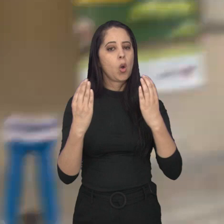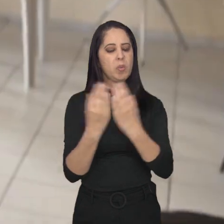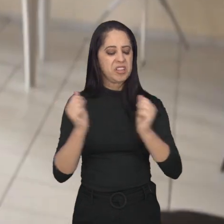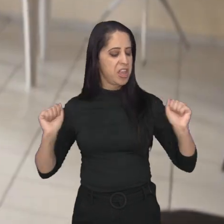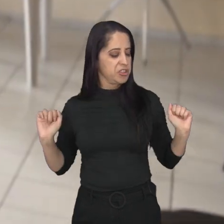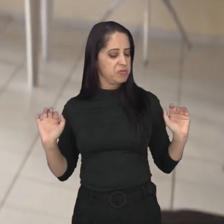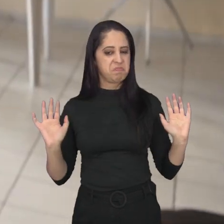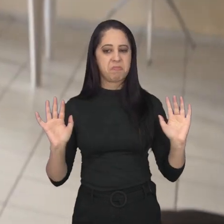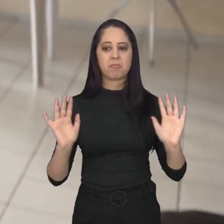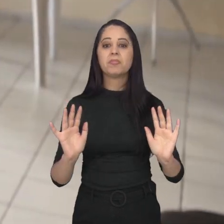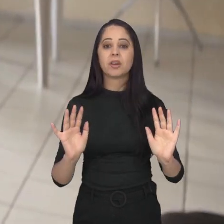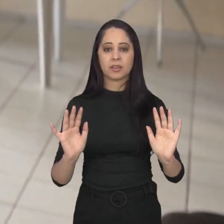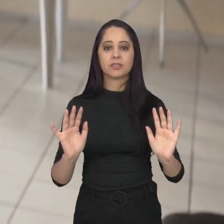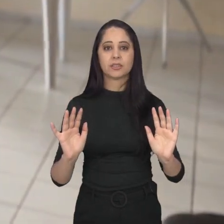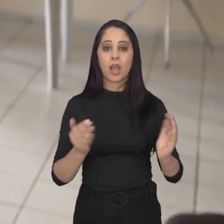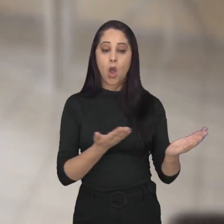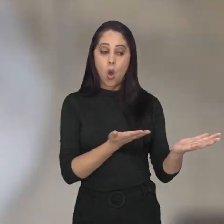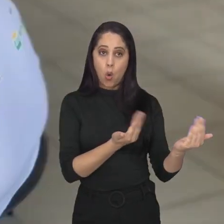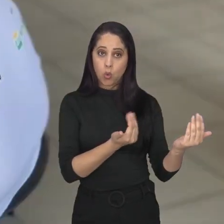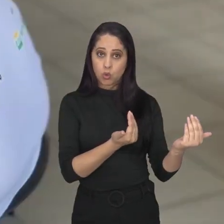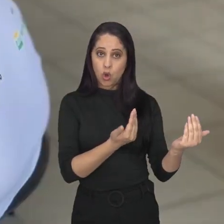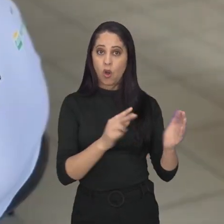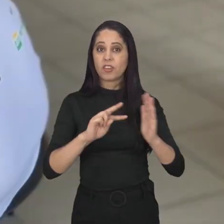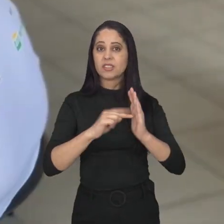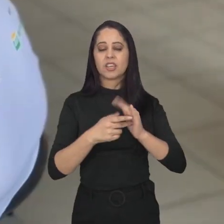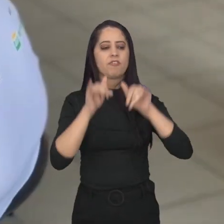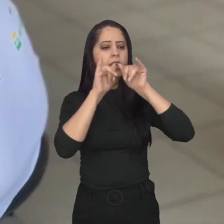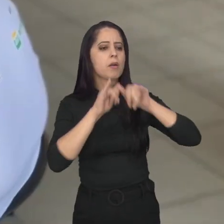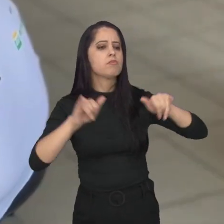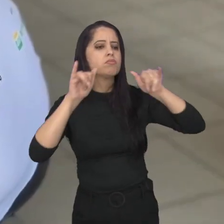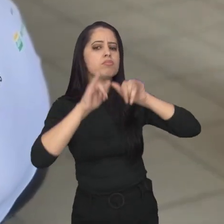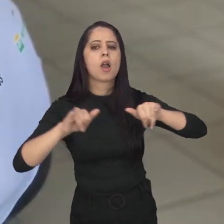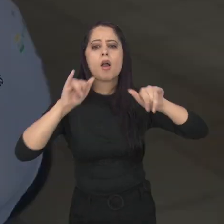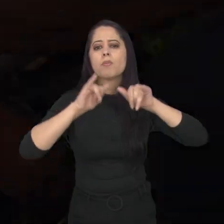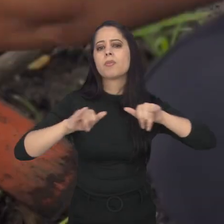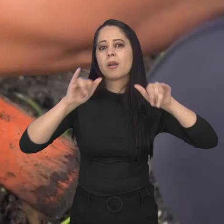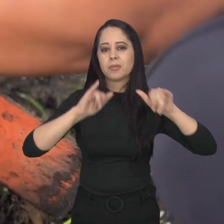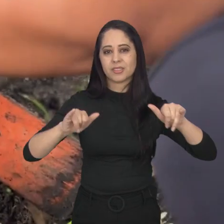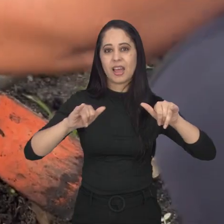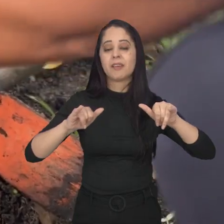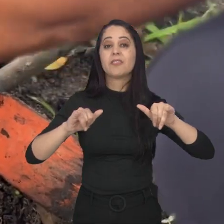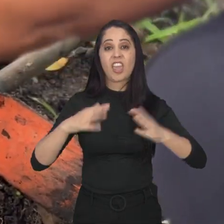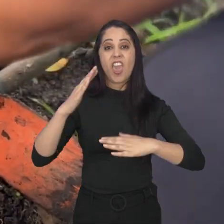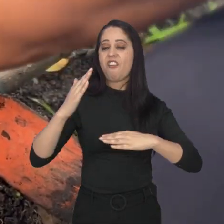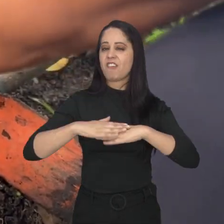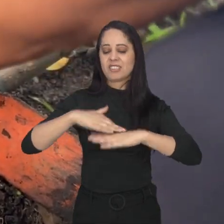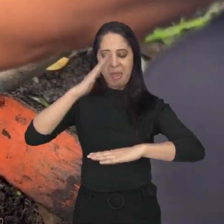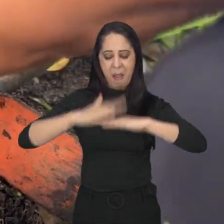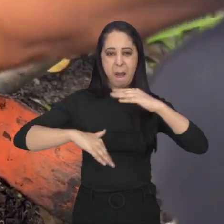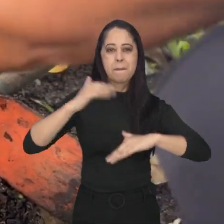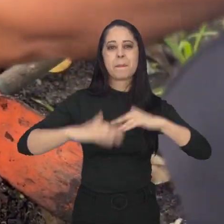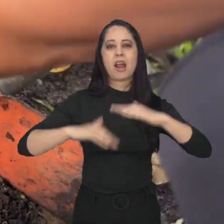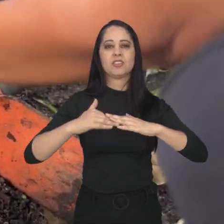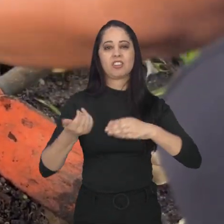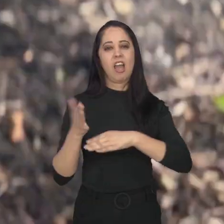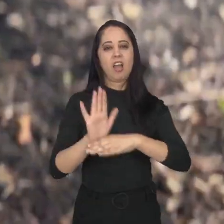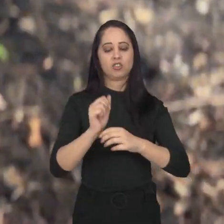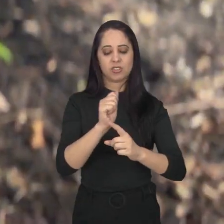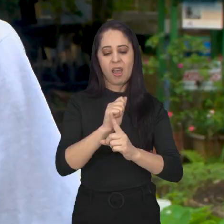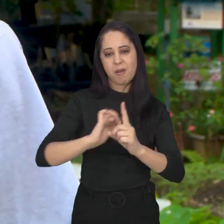primeiro encontro a gente formaliza um curso de 8 encontros. E aí trabalhando compostagem, trabalhando plantio, falando de